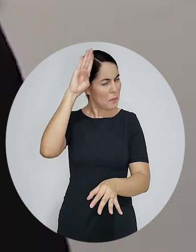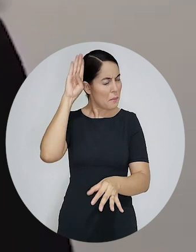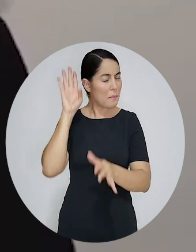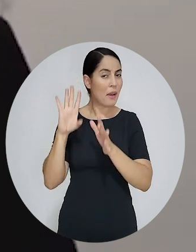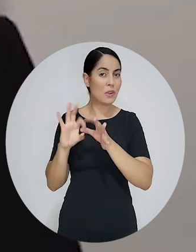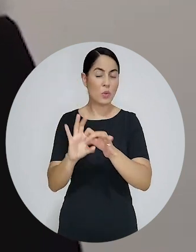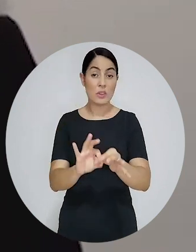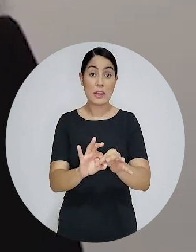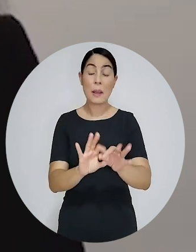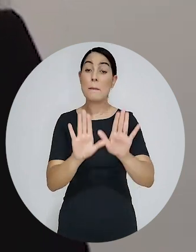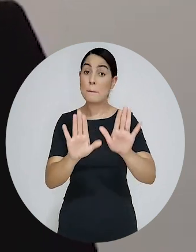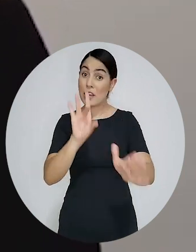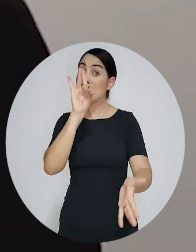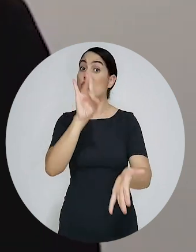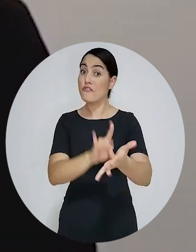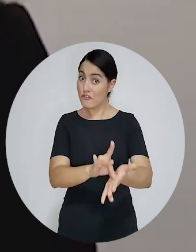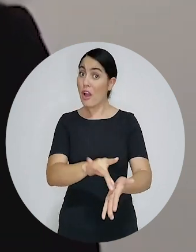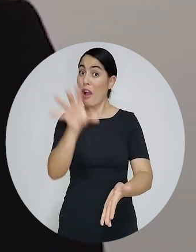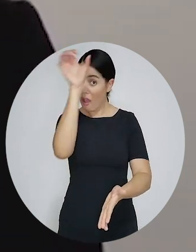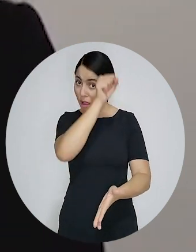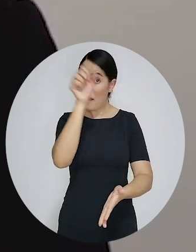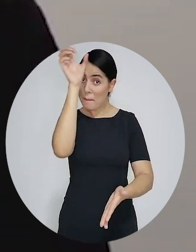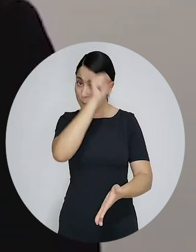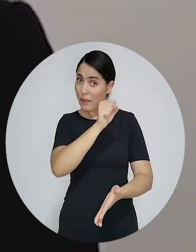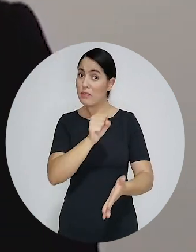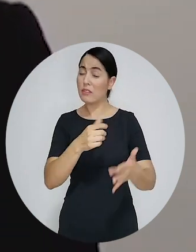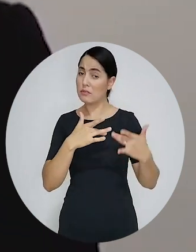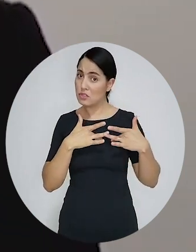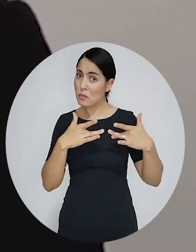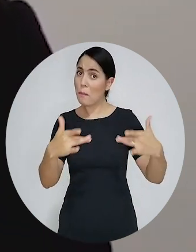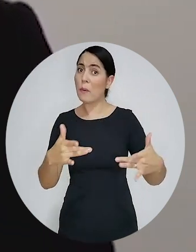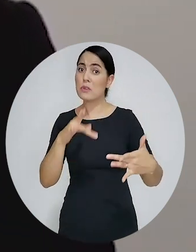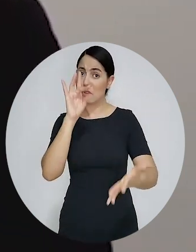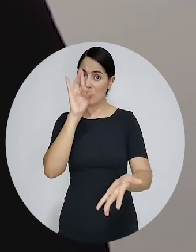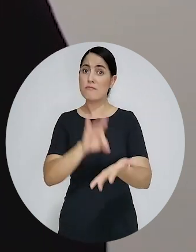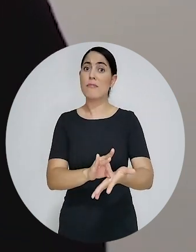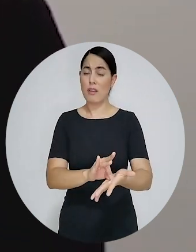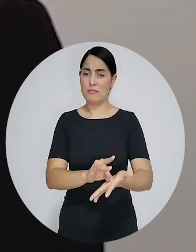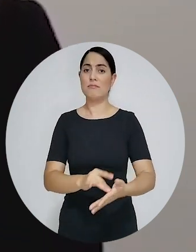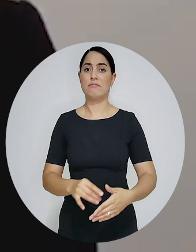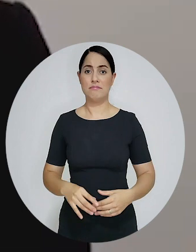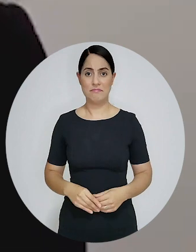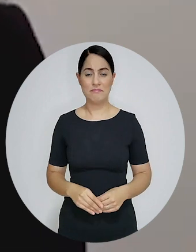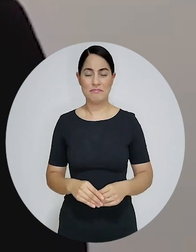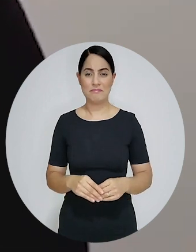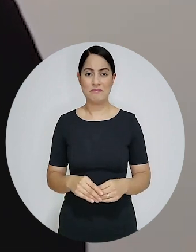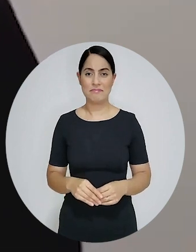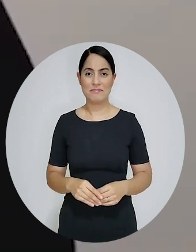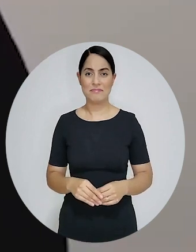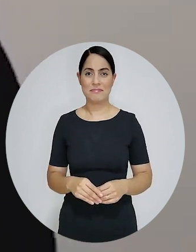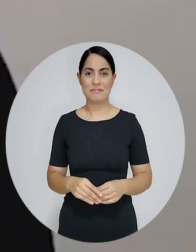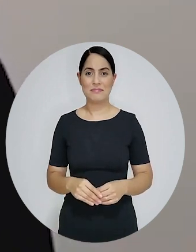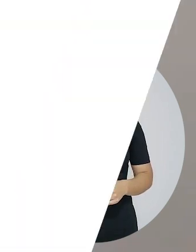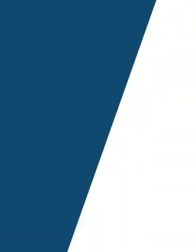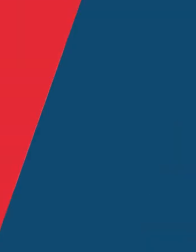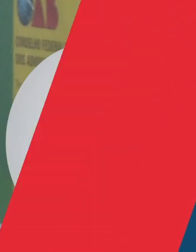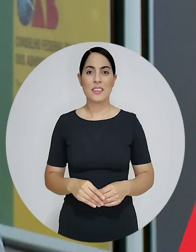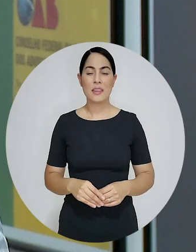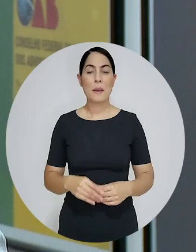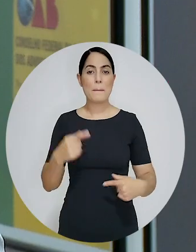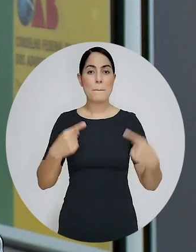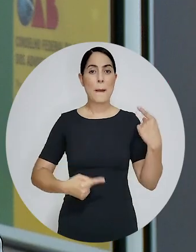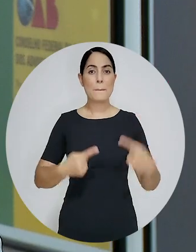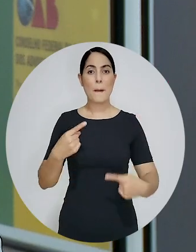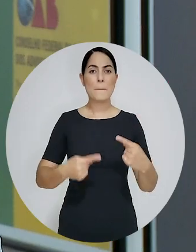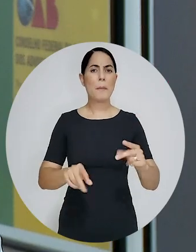estas oportunidades quanto acadêmico, mas realmente aprendam, né? Realmente se coloquem à disposição para aprender.